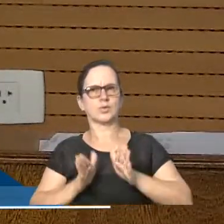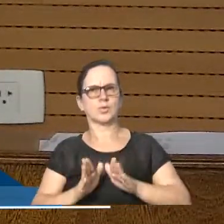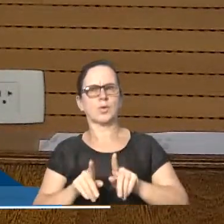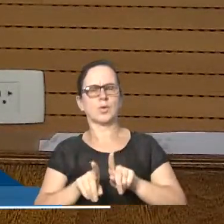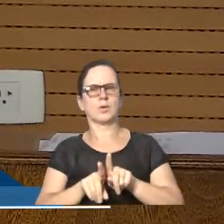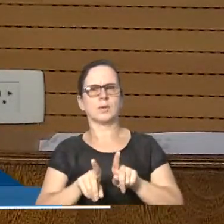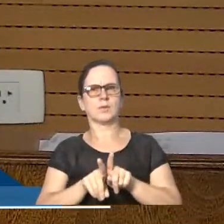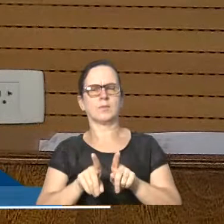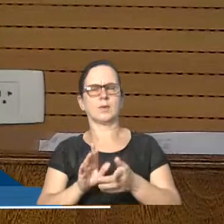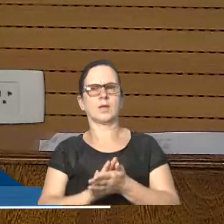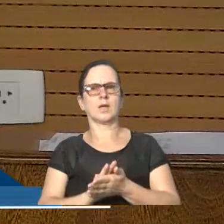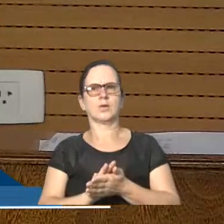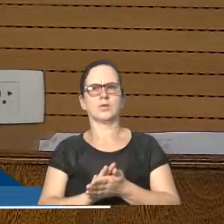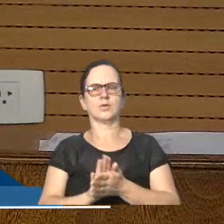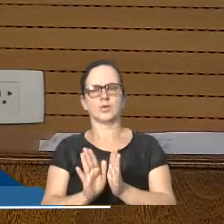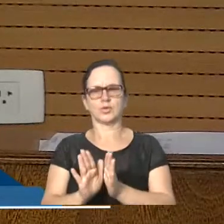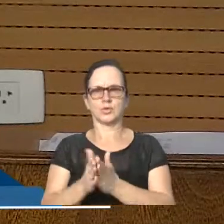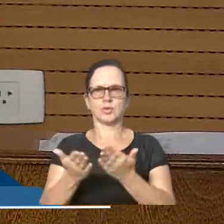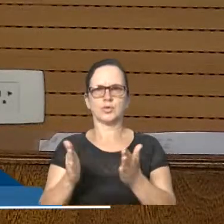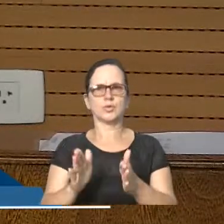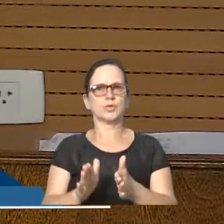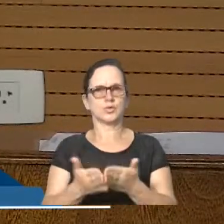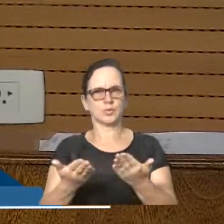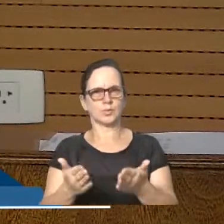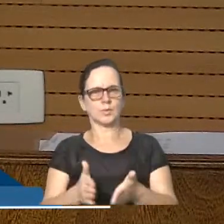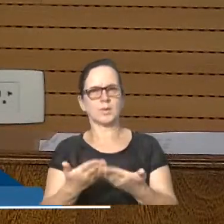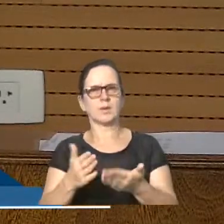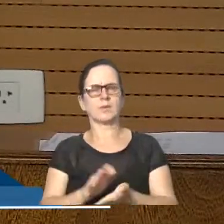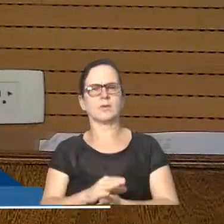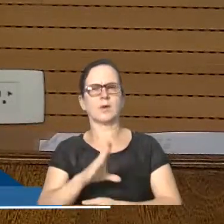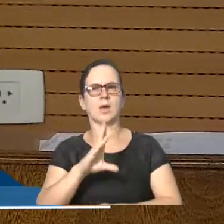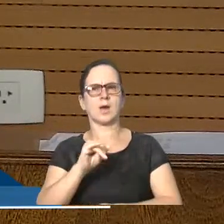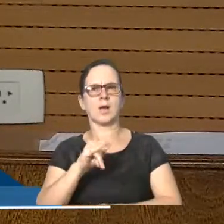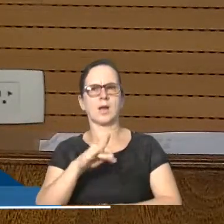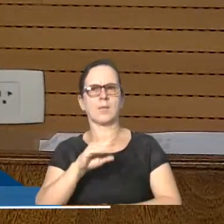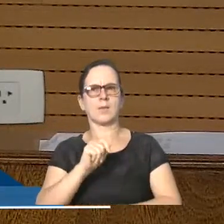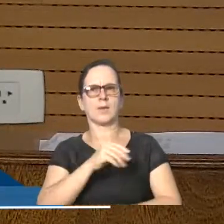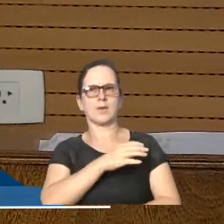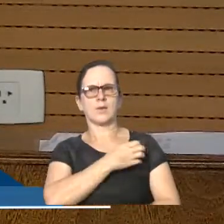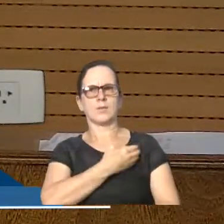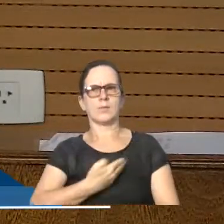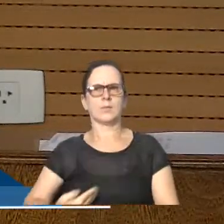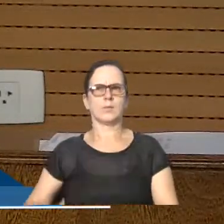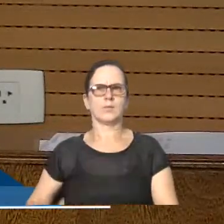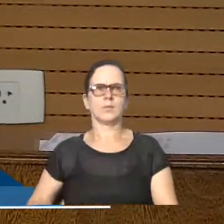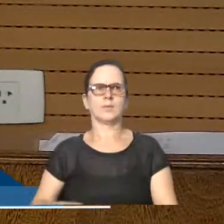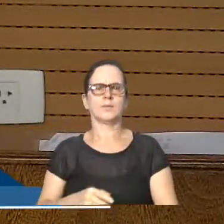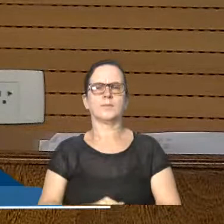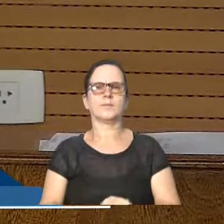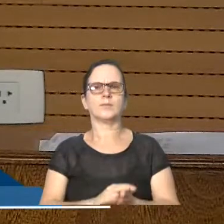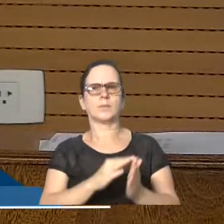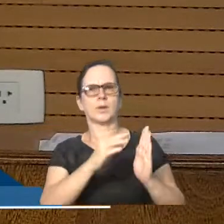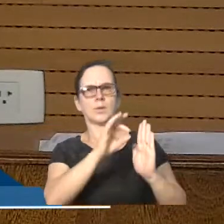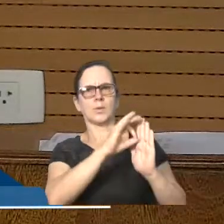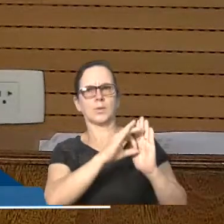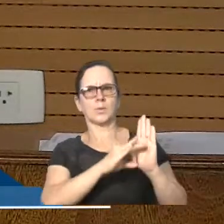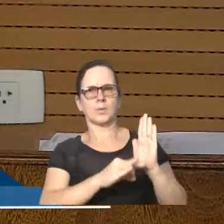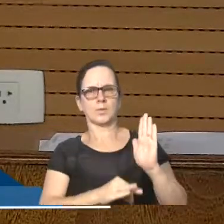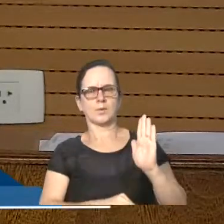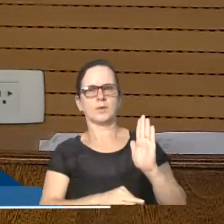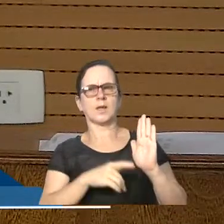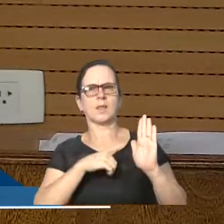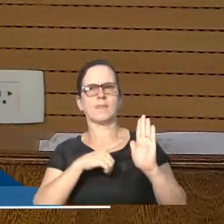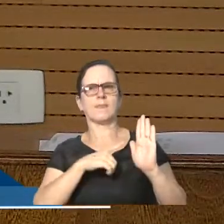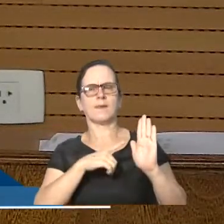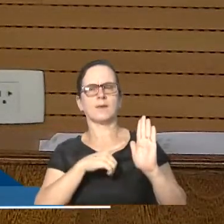de vulnerabilidade temporária e de calamidade pública. Continuando, a mensagem aditiva altera o